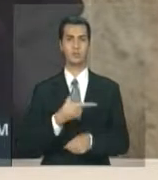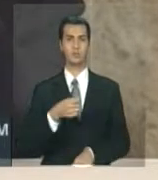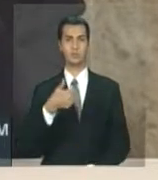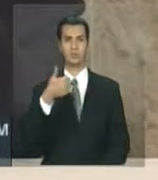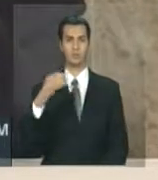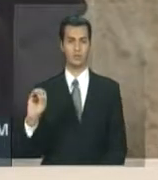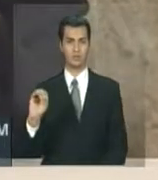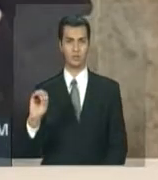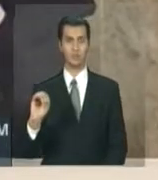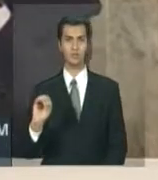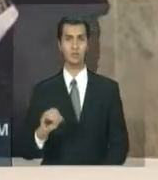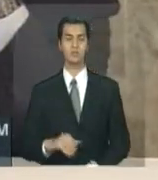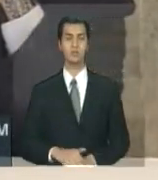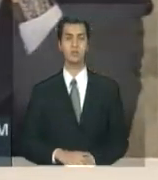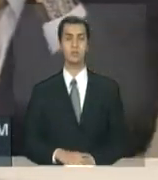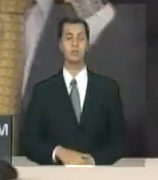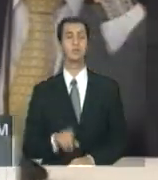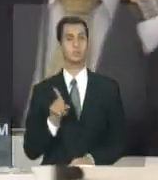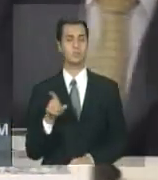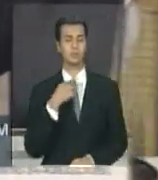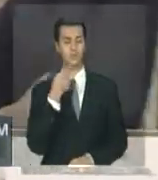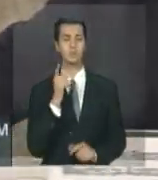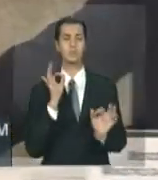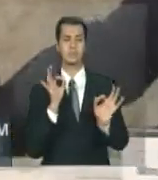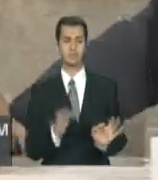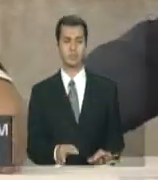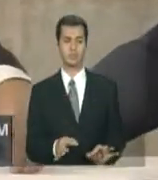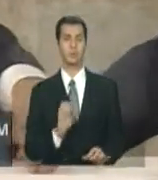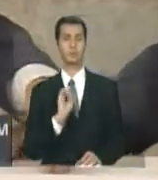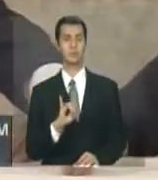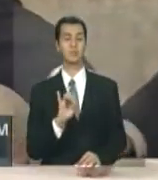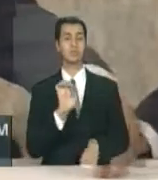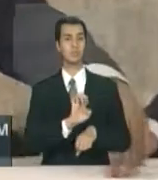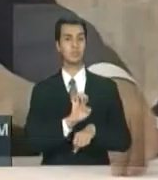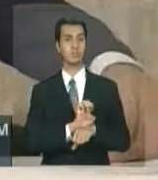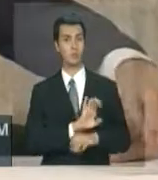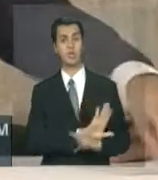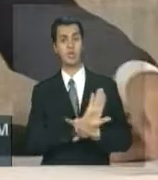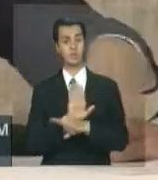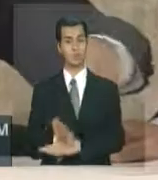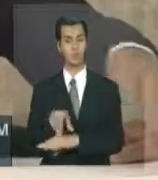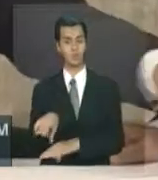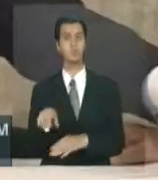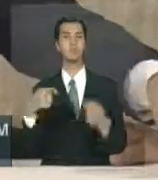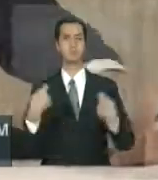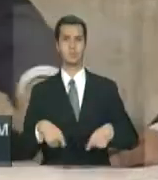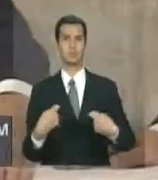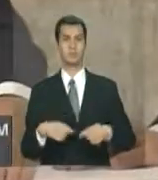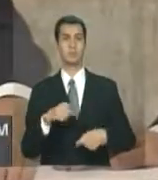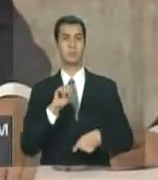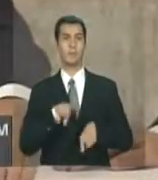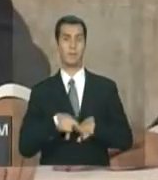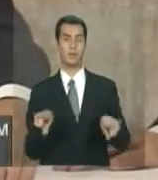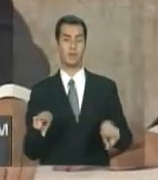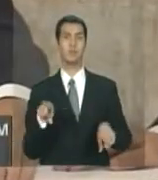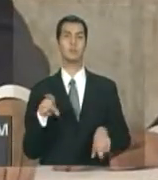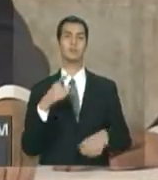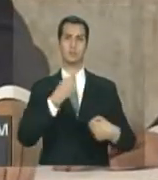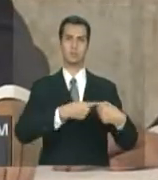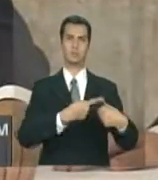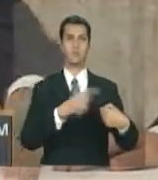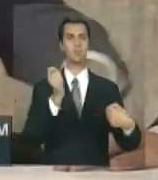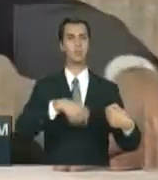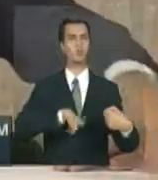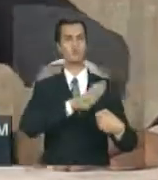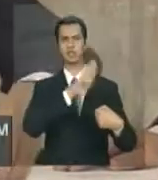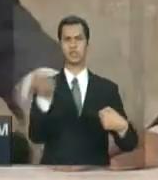Há essa necessidade, sim, o senhor está certo, para que o Estado apoie o município. Agora, se o município pode pleitear diretamente ao